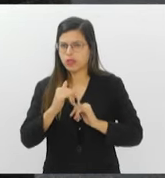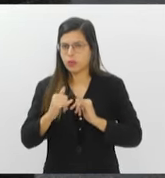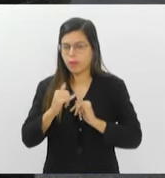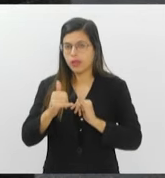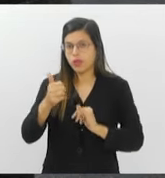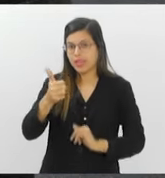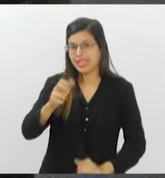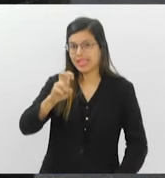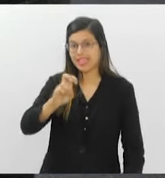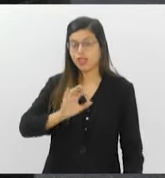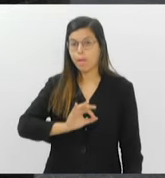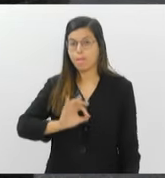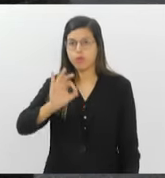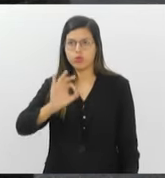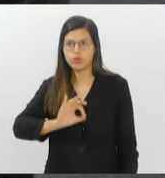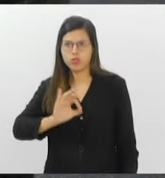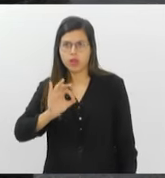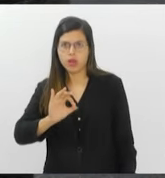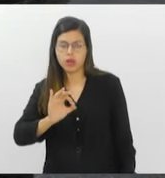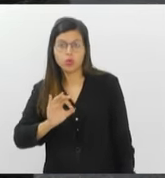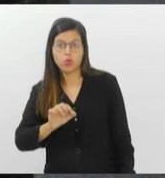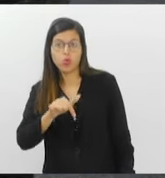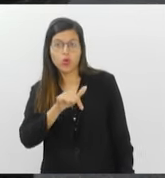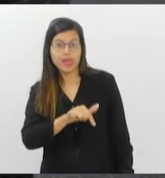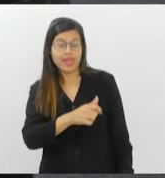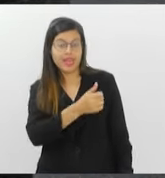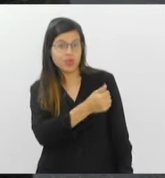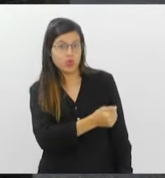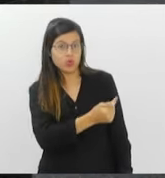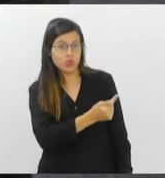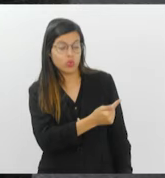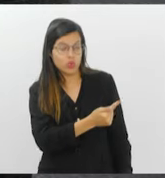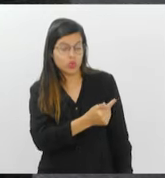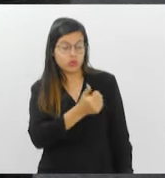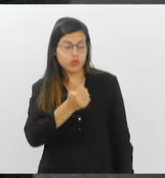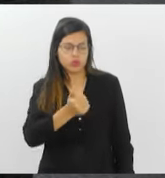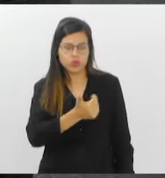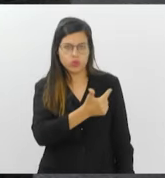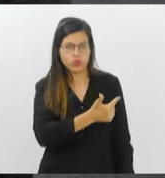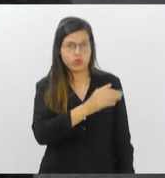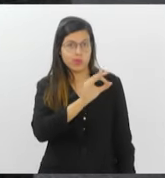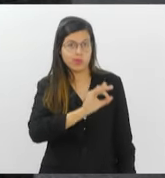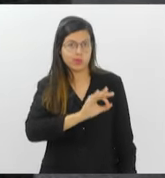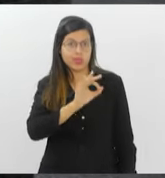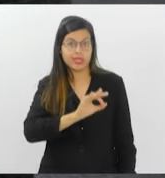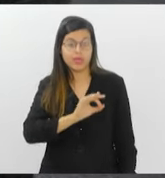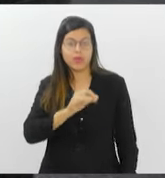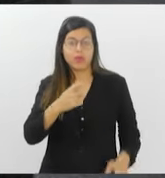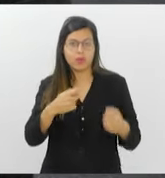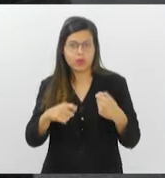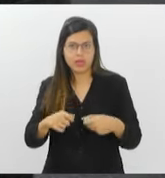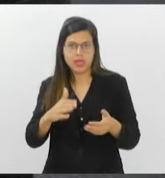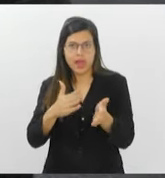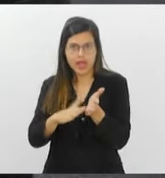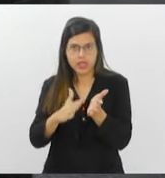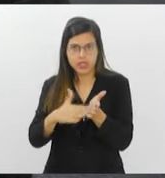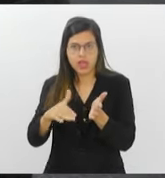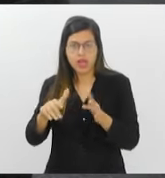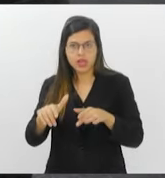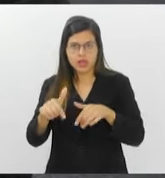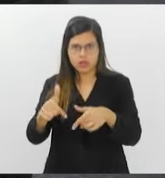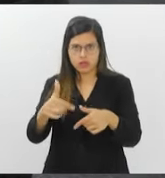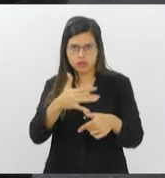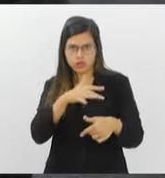15% dos 12% mínimo que tem que gastar em ações de saúde. Então,